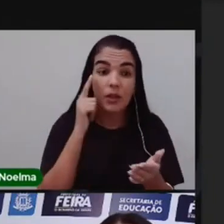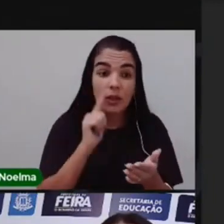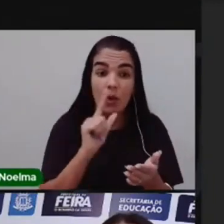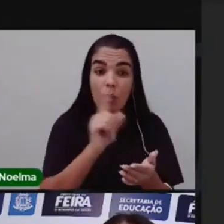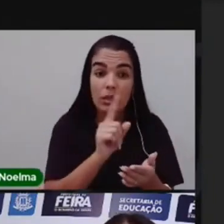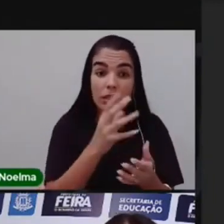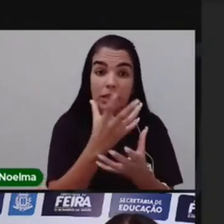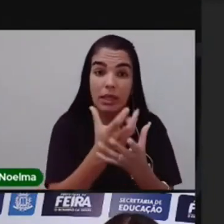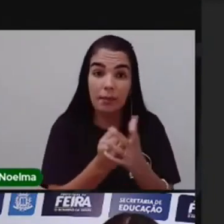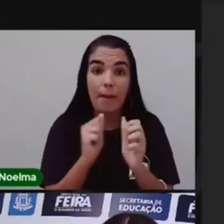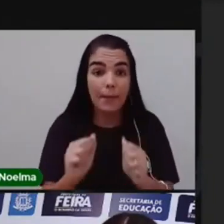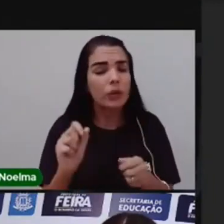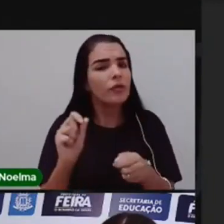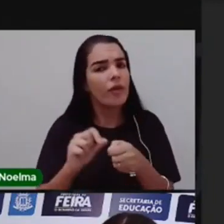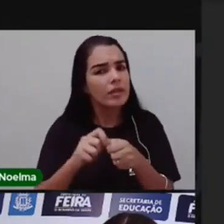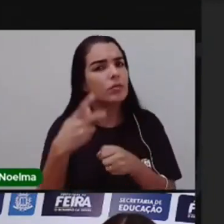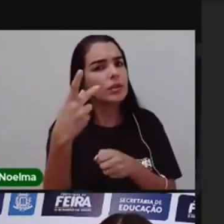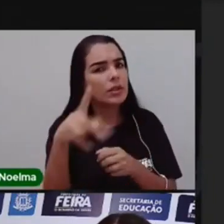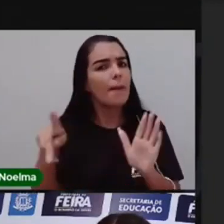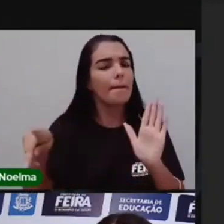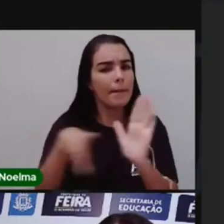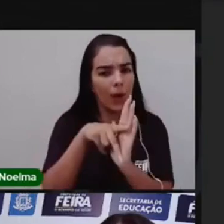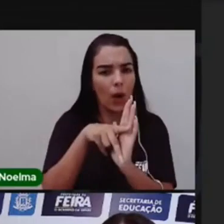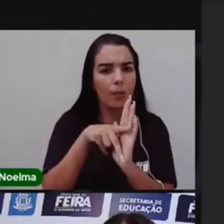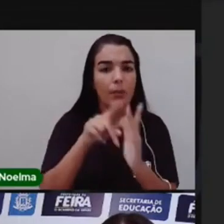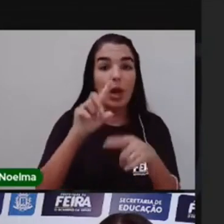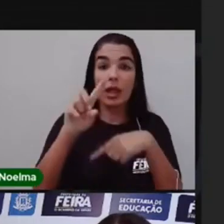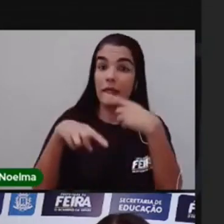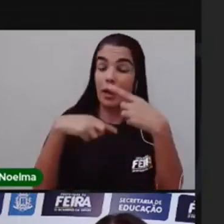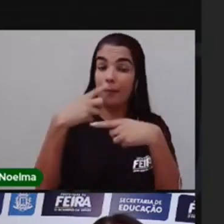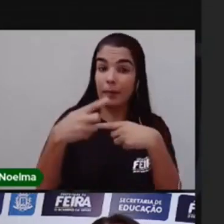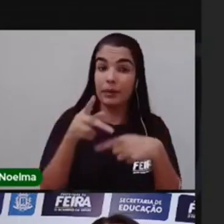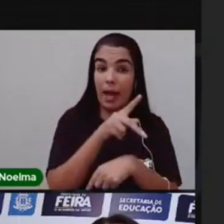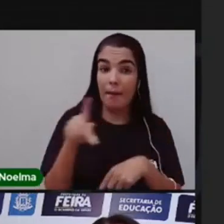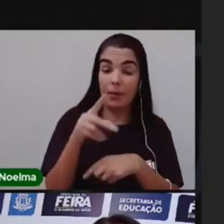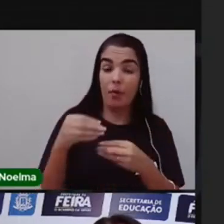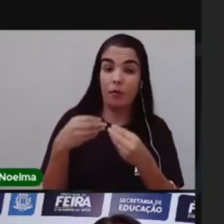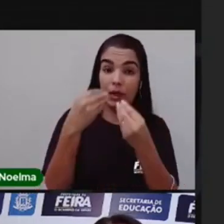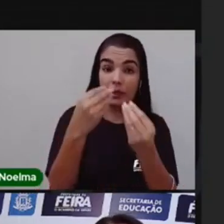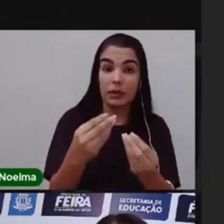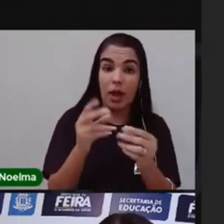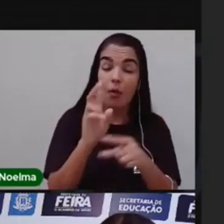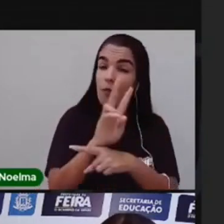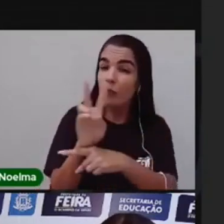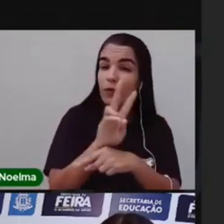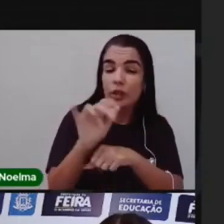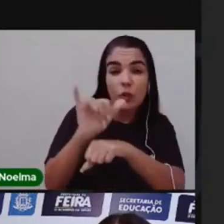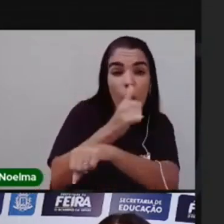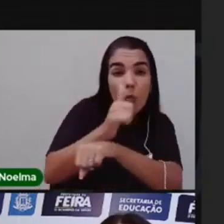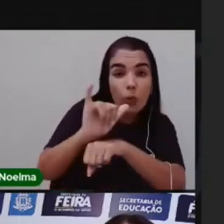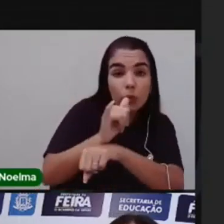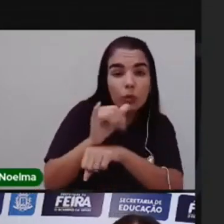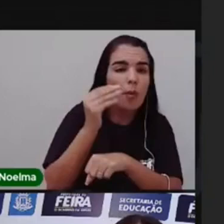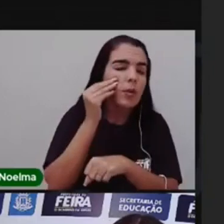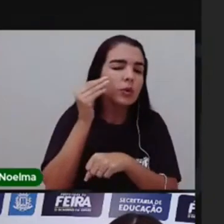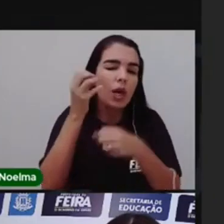vocês podem estar produzindo, tá bem? Depois a Pro vai postar um vídeo